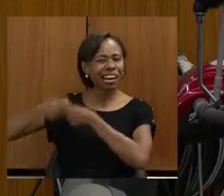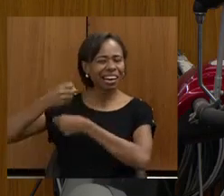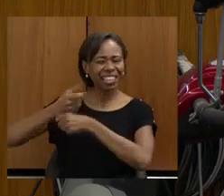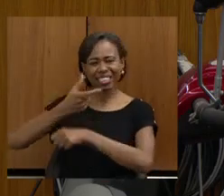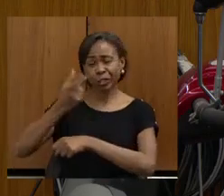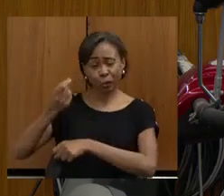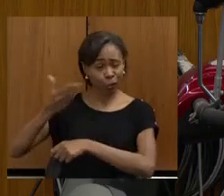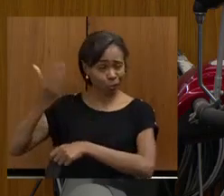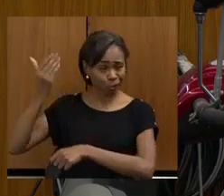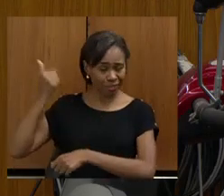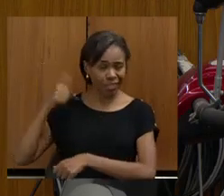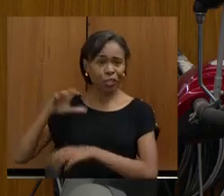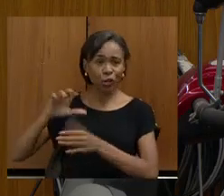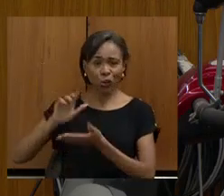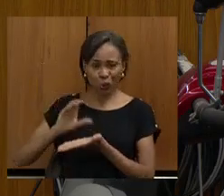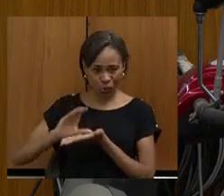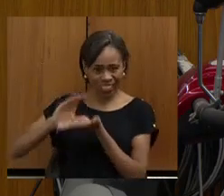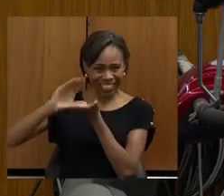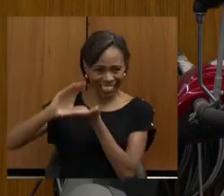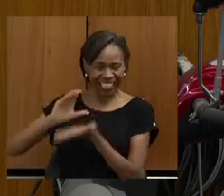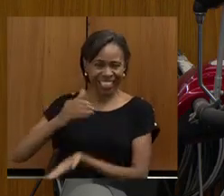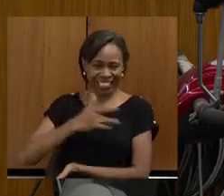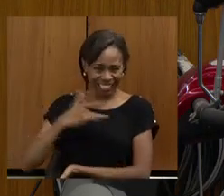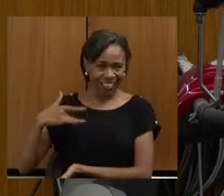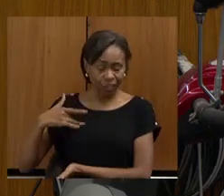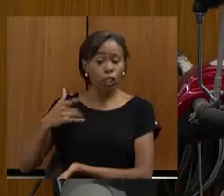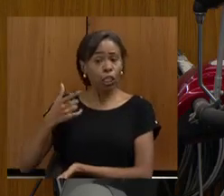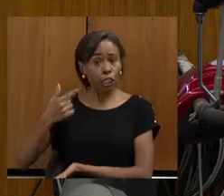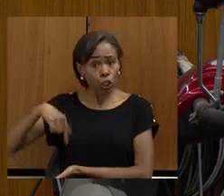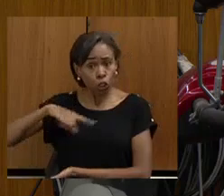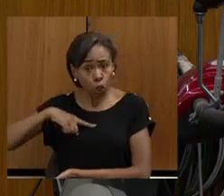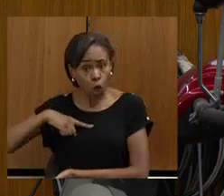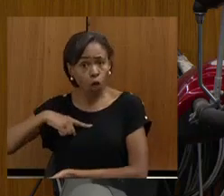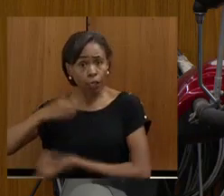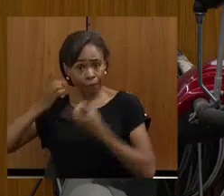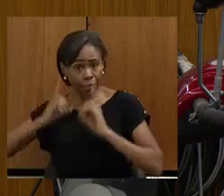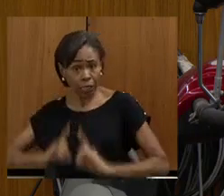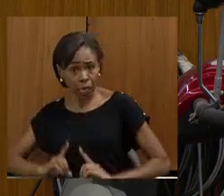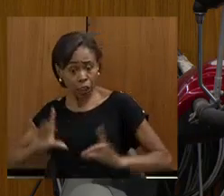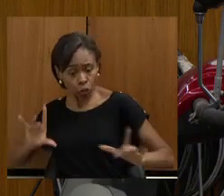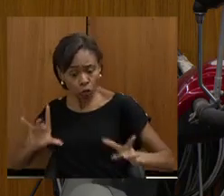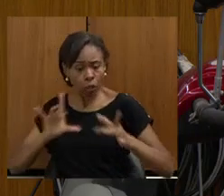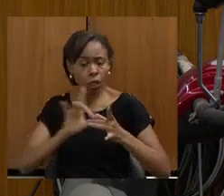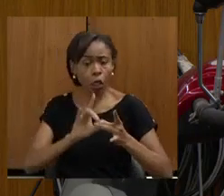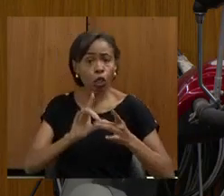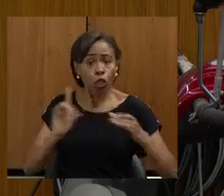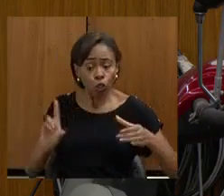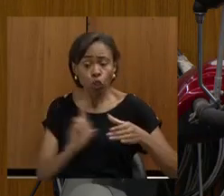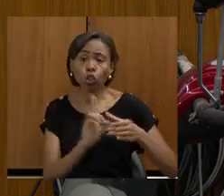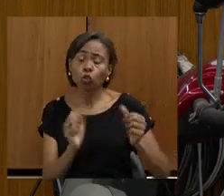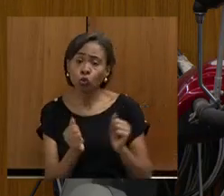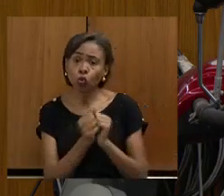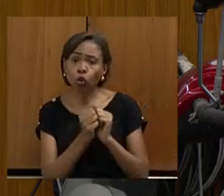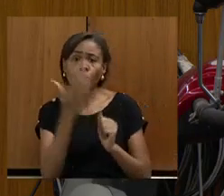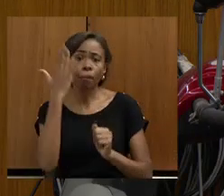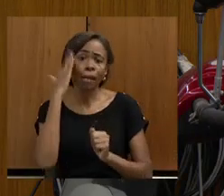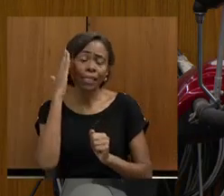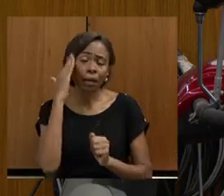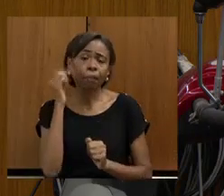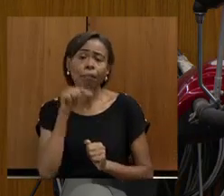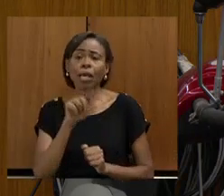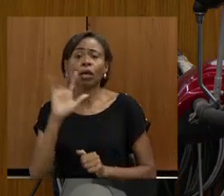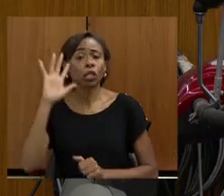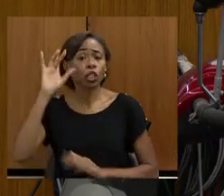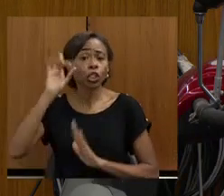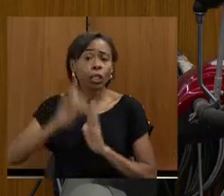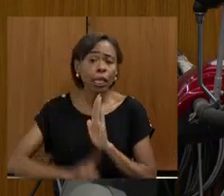Conselho de Saúde, que a gente tem que estar junto com vocês para aprender o que é nosso direito, nosso dever, a nossa responsabilidade de